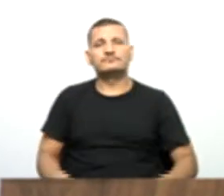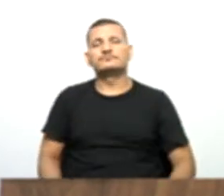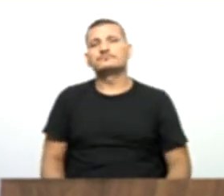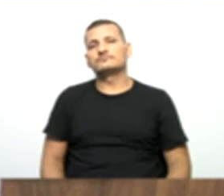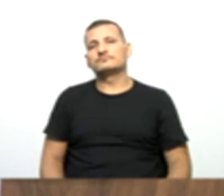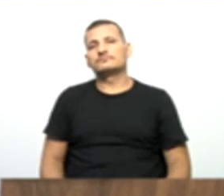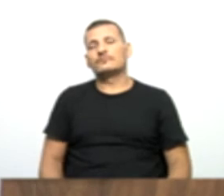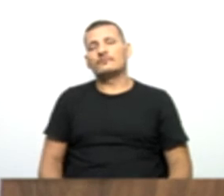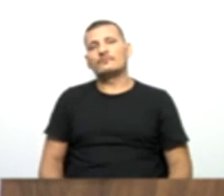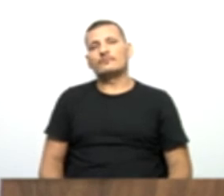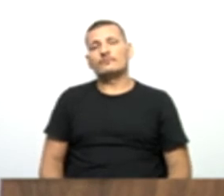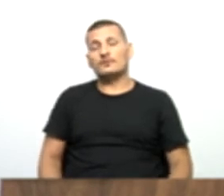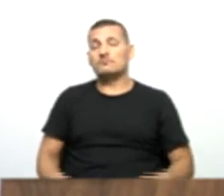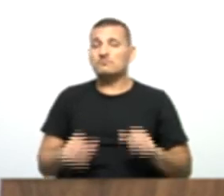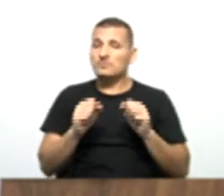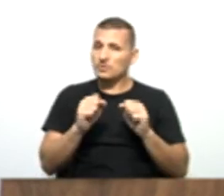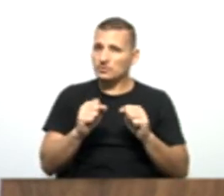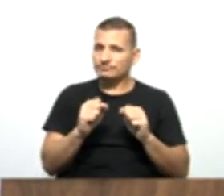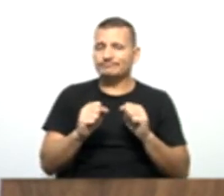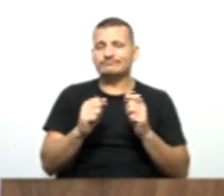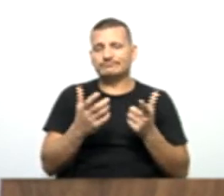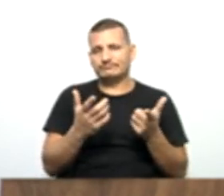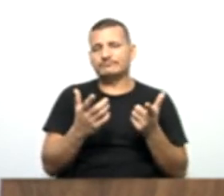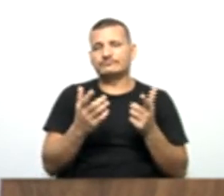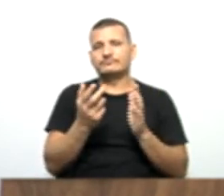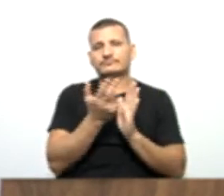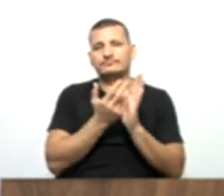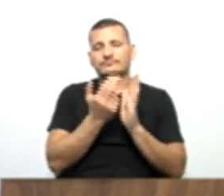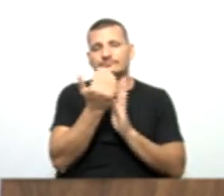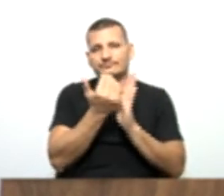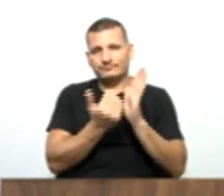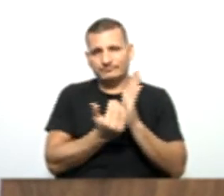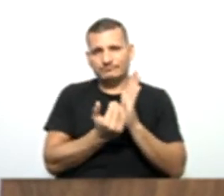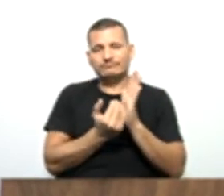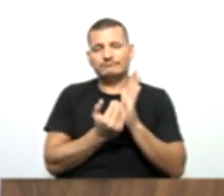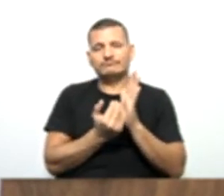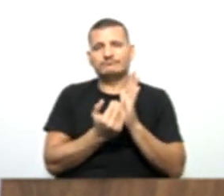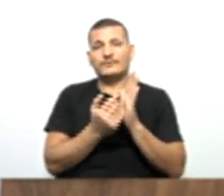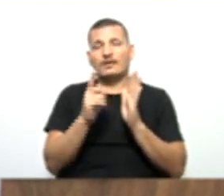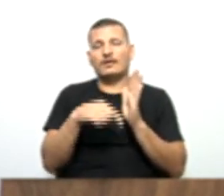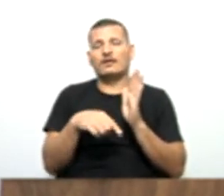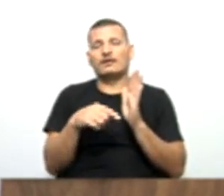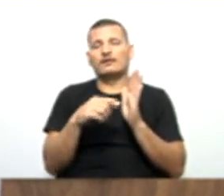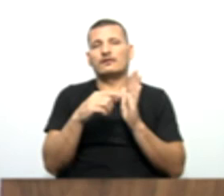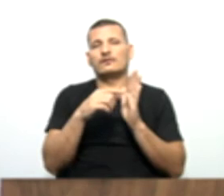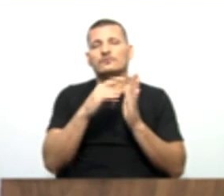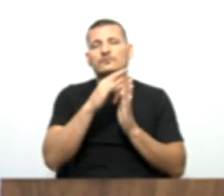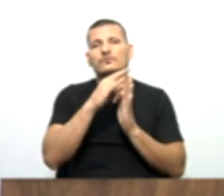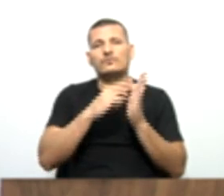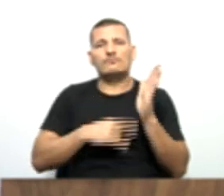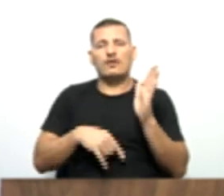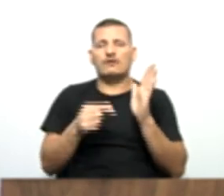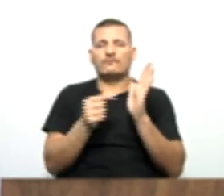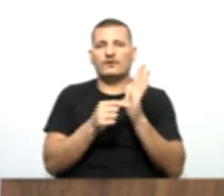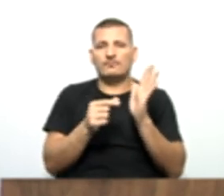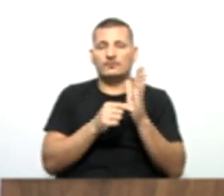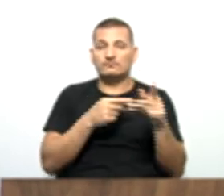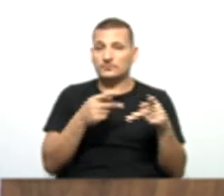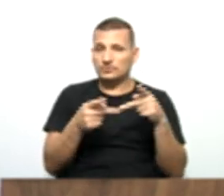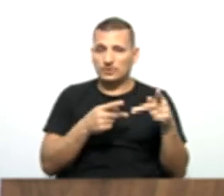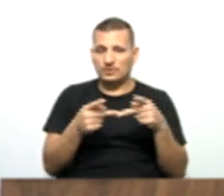por empresas cooperativas. O escopo, ele pertence, é um instrumento, é uma ferramenta do projeto que você